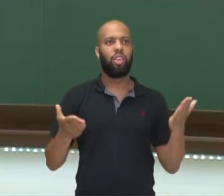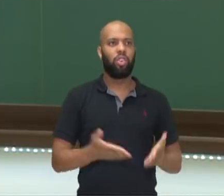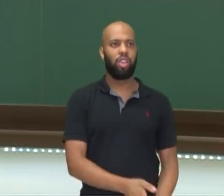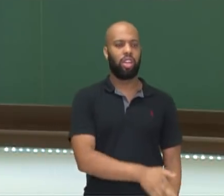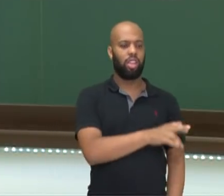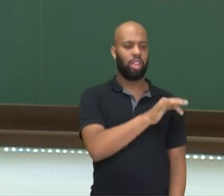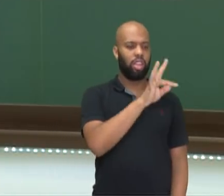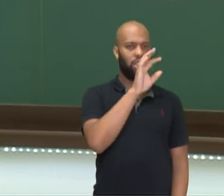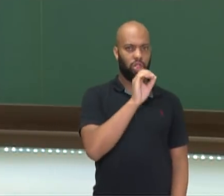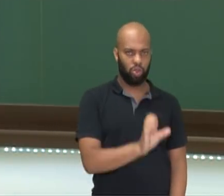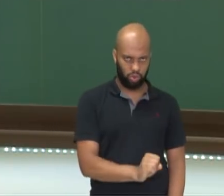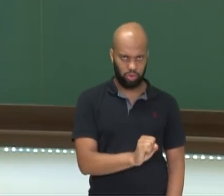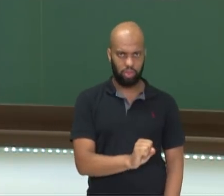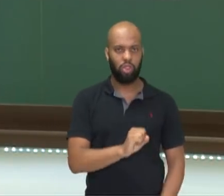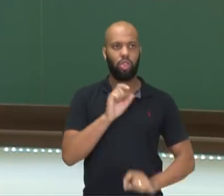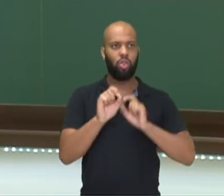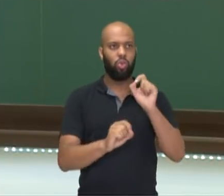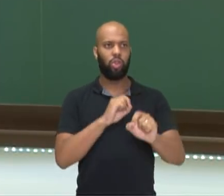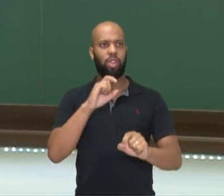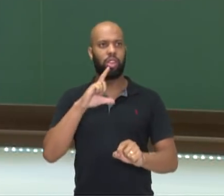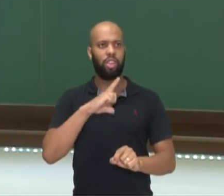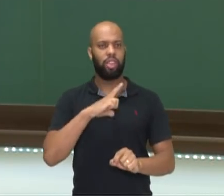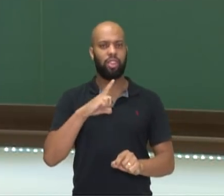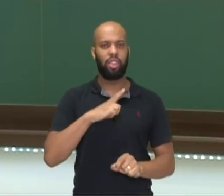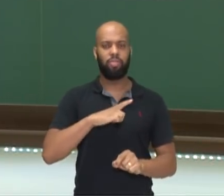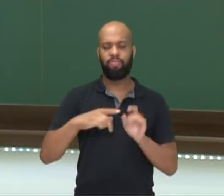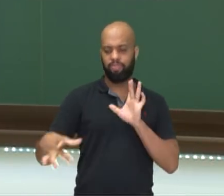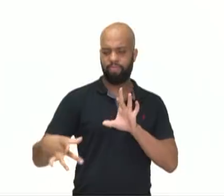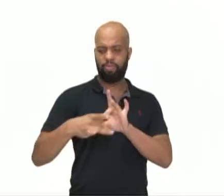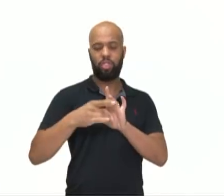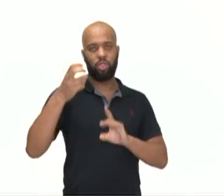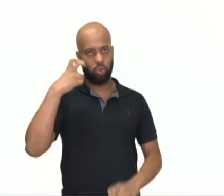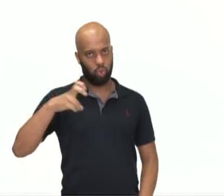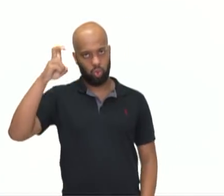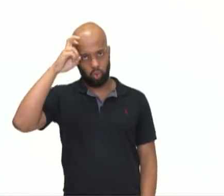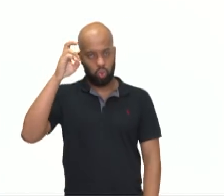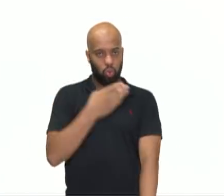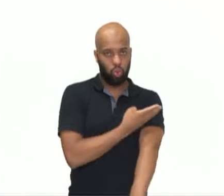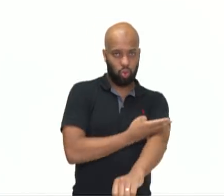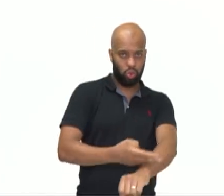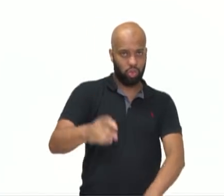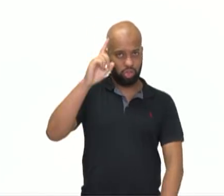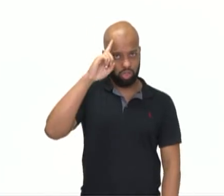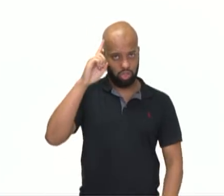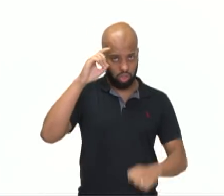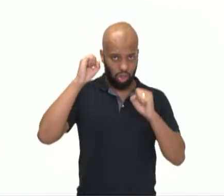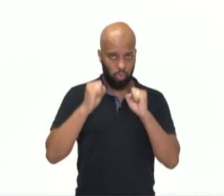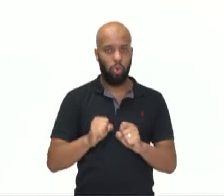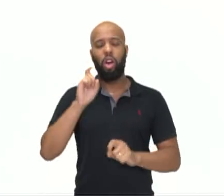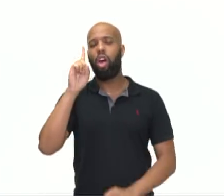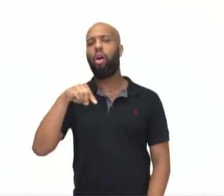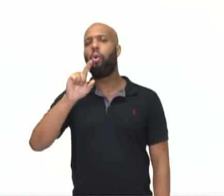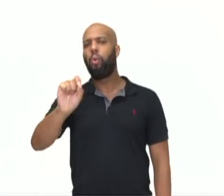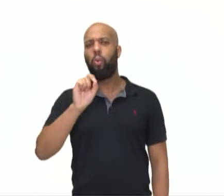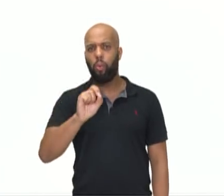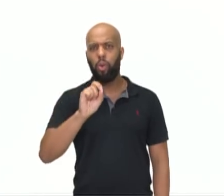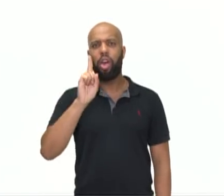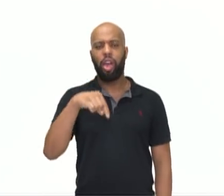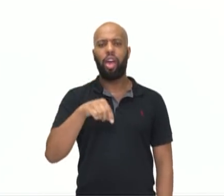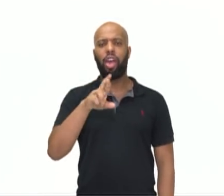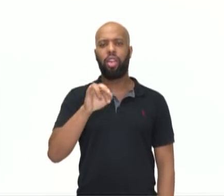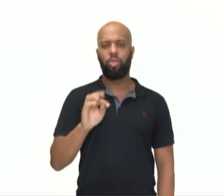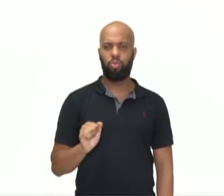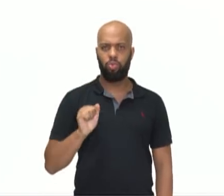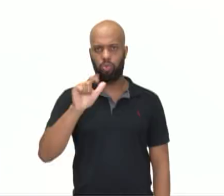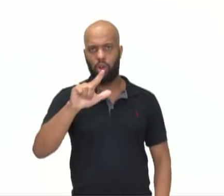e rituais. Aventureiros da cultura. Os hábitos cotidianos podem ser considerados também rituais, mas eles